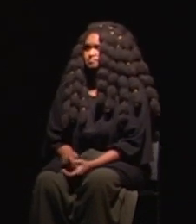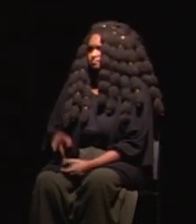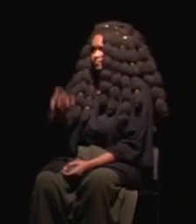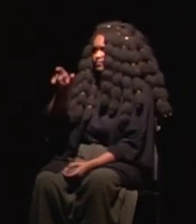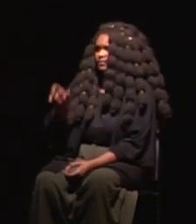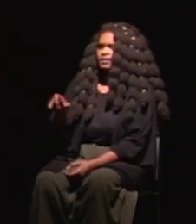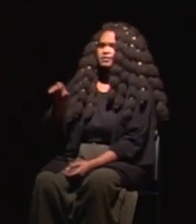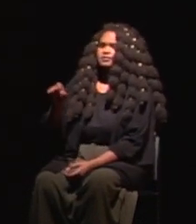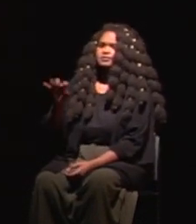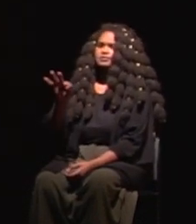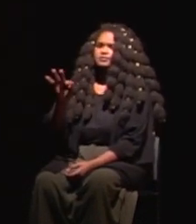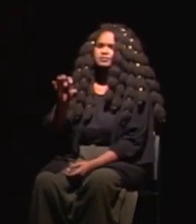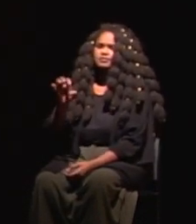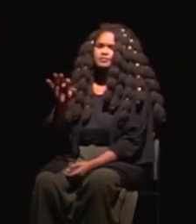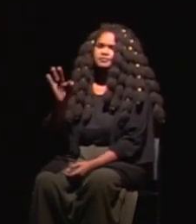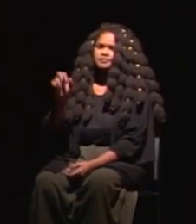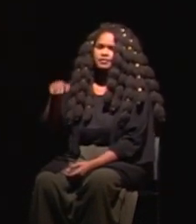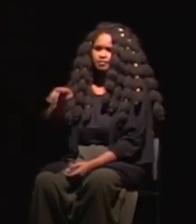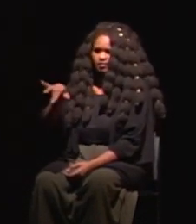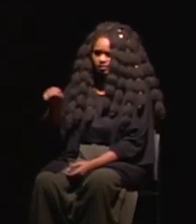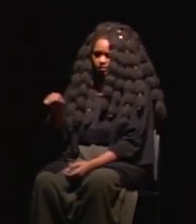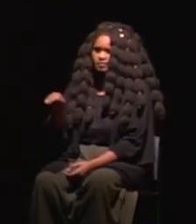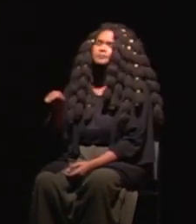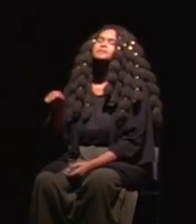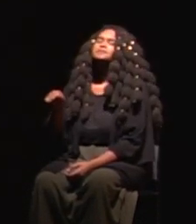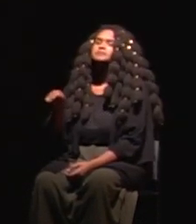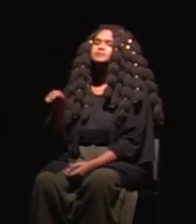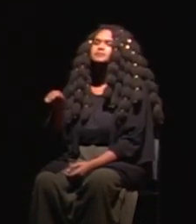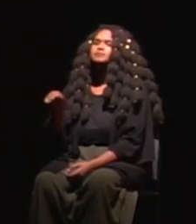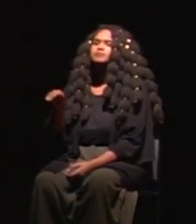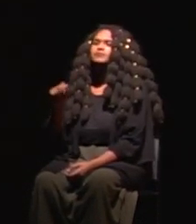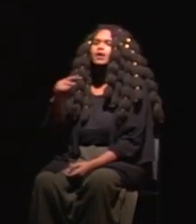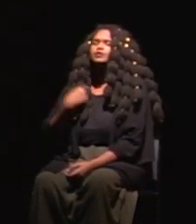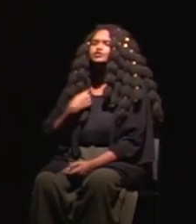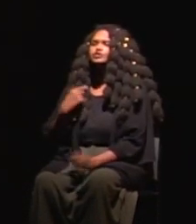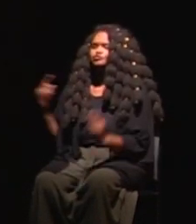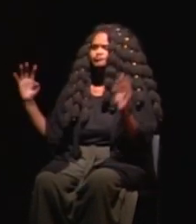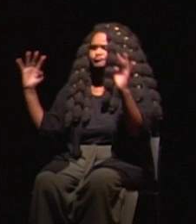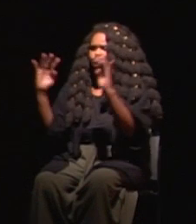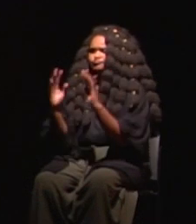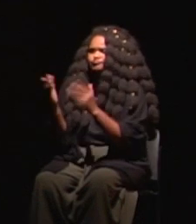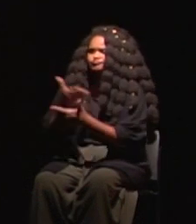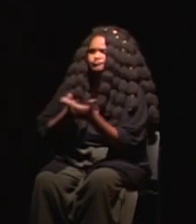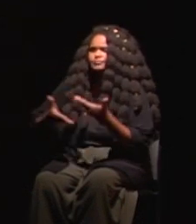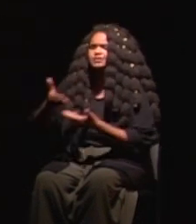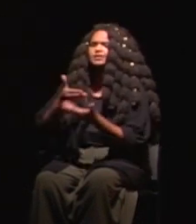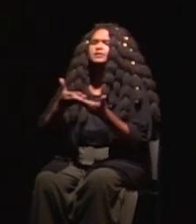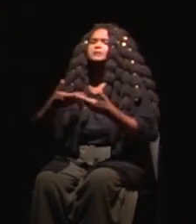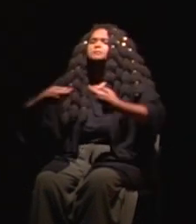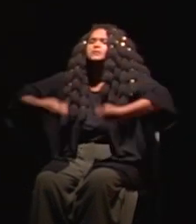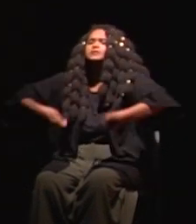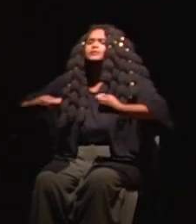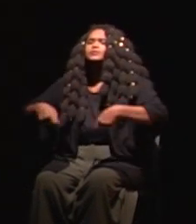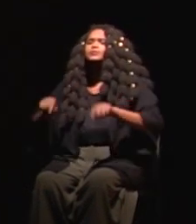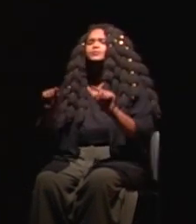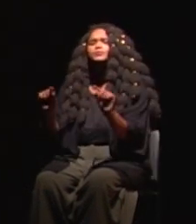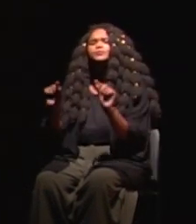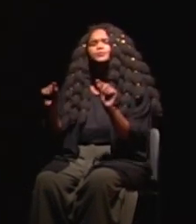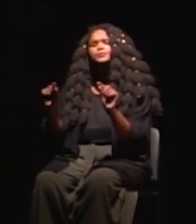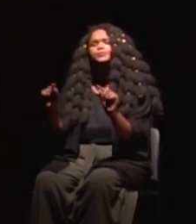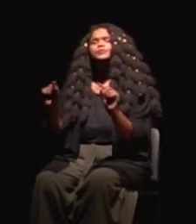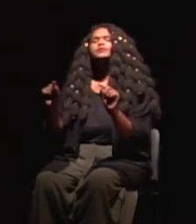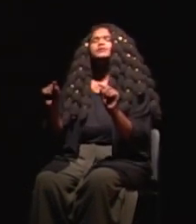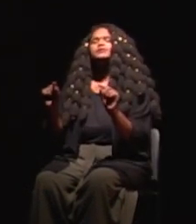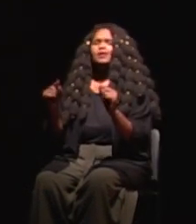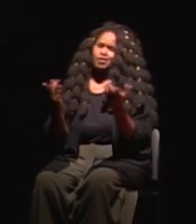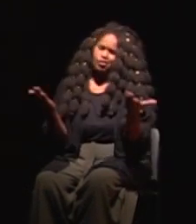Stefania, a gente tinha uma... Quando a gente se juntava, a gente tinha uma necessidade, que agora eu vejo muito